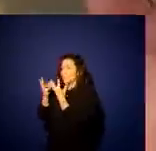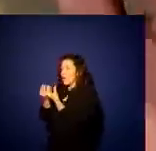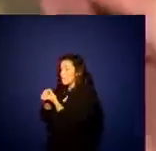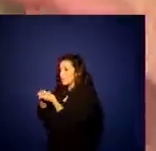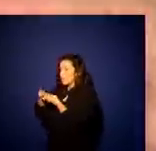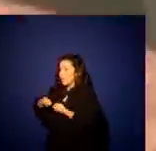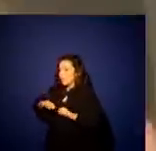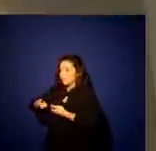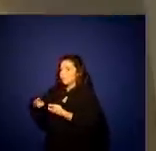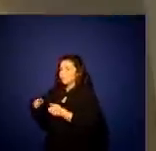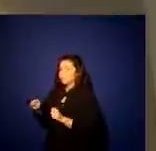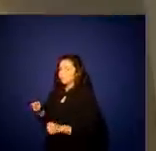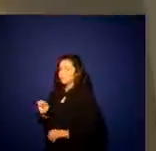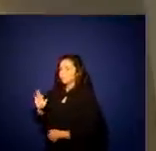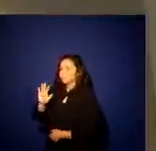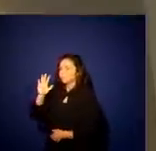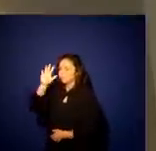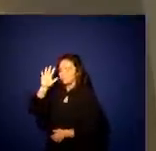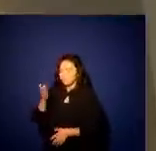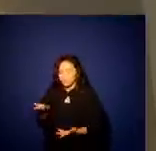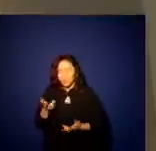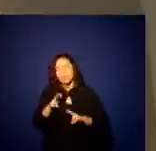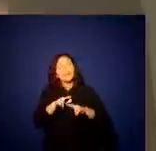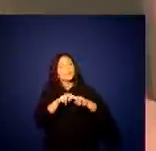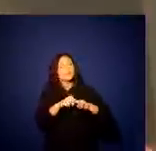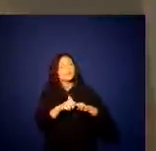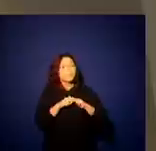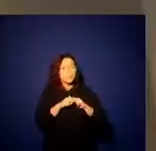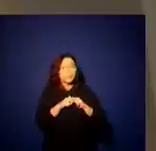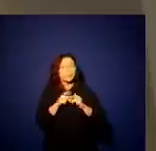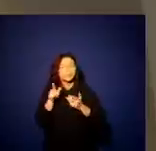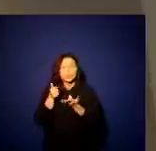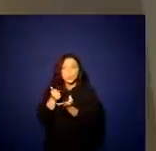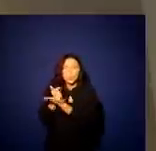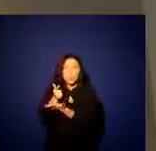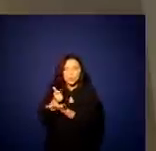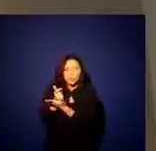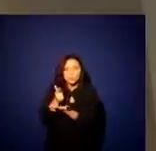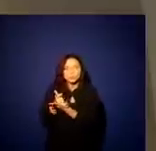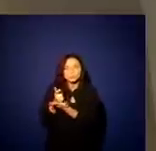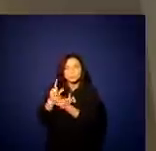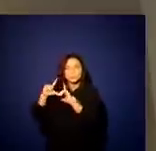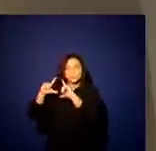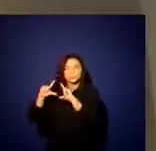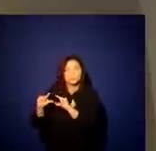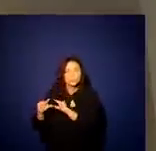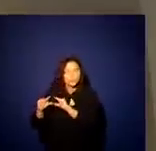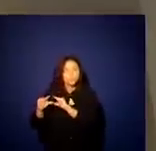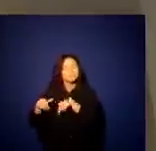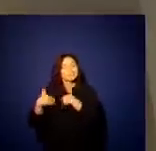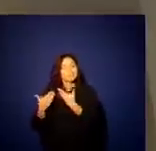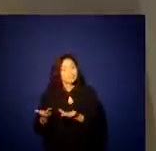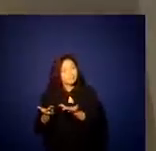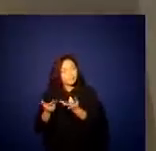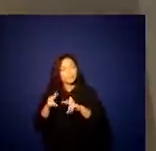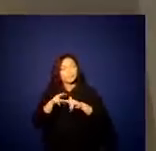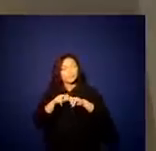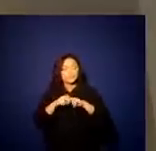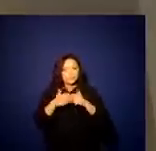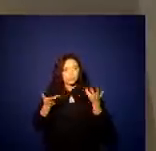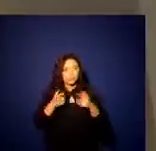principalmente para a parte mais baixa da parte de consumo e aí nesse cenário Cadu eu acho que a forma